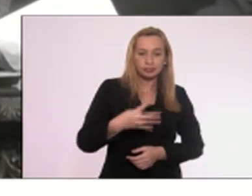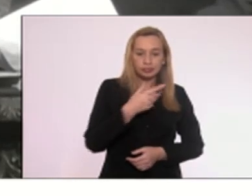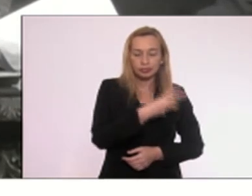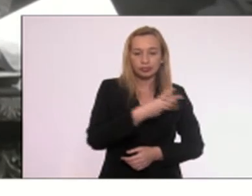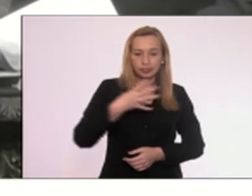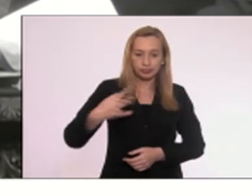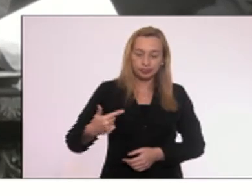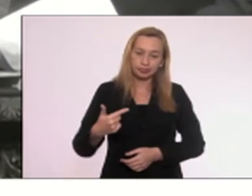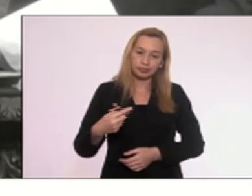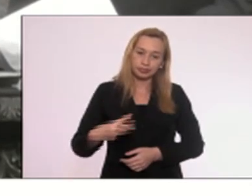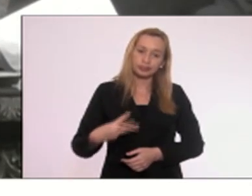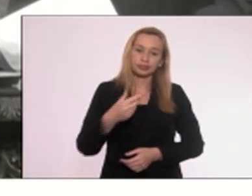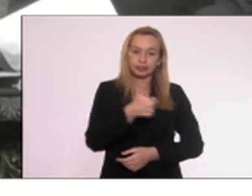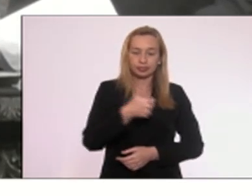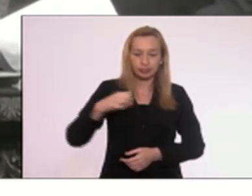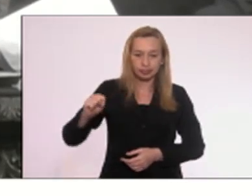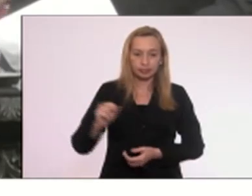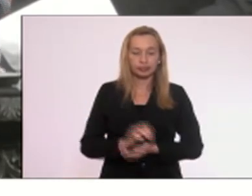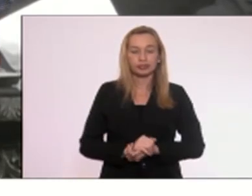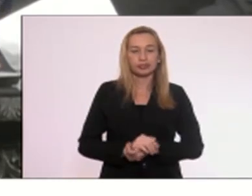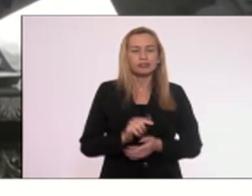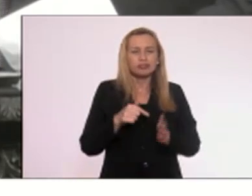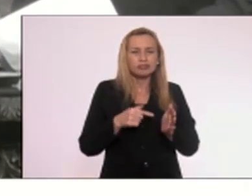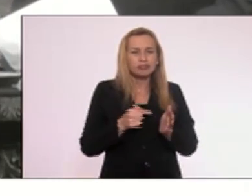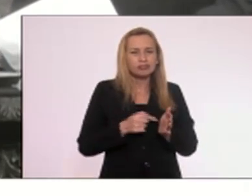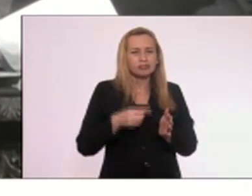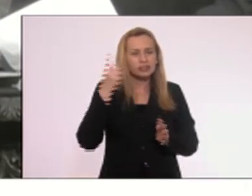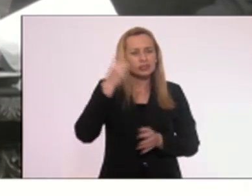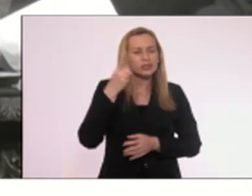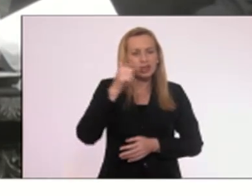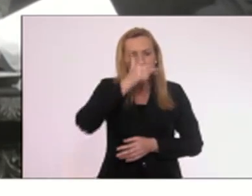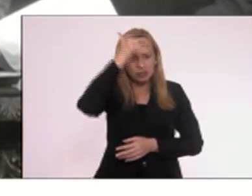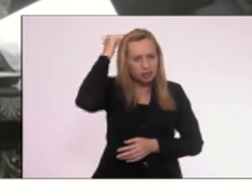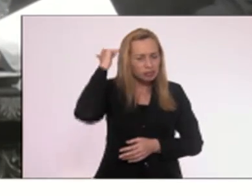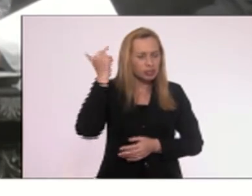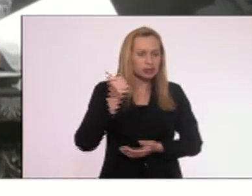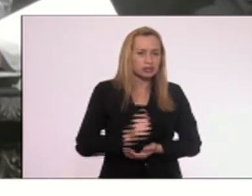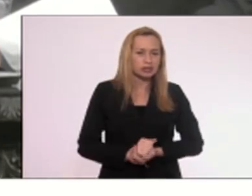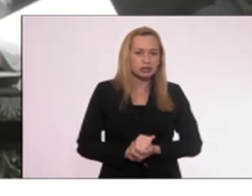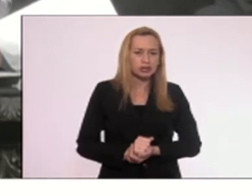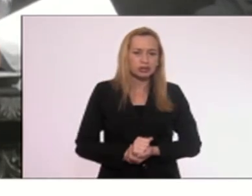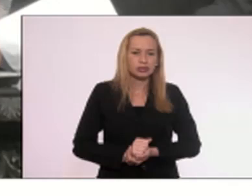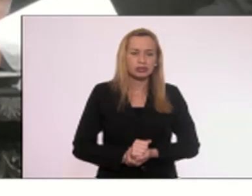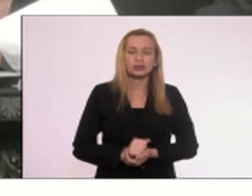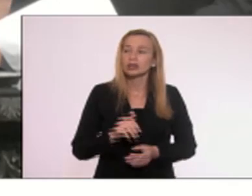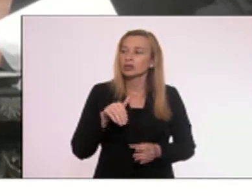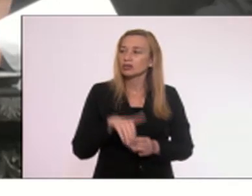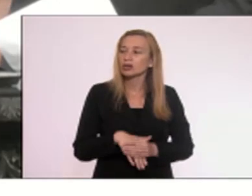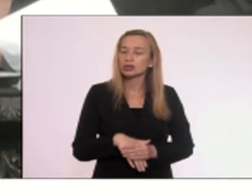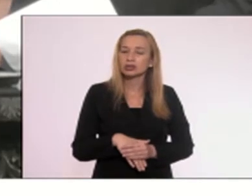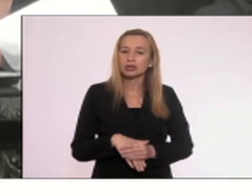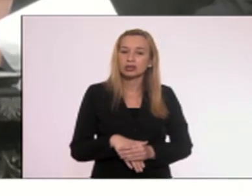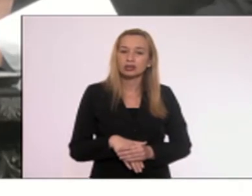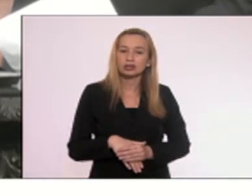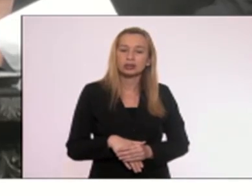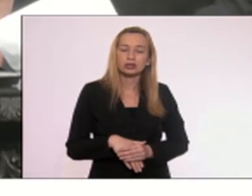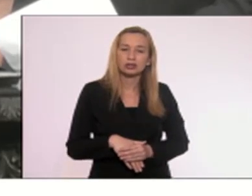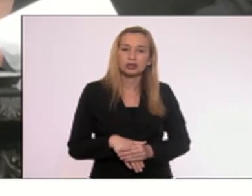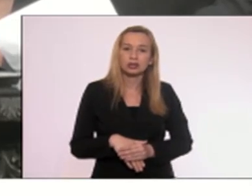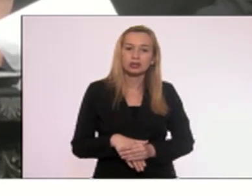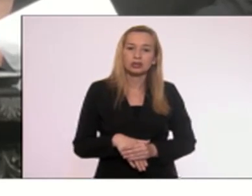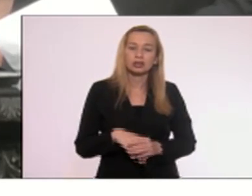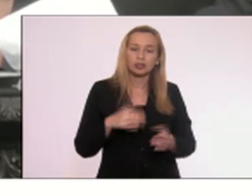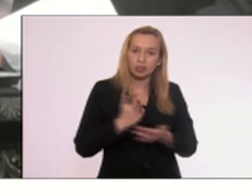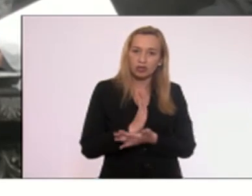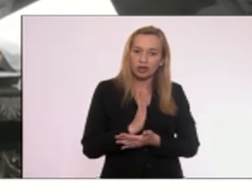4443 de 18. No caso aqui, deputado Luiz Paulo, simbolicamente, vamos votar simbolicamente para